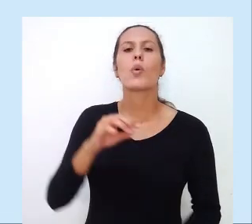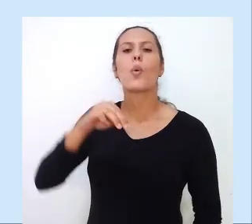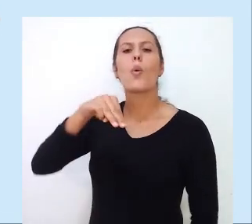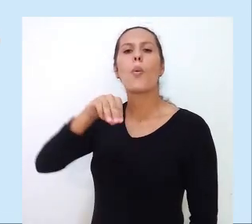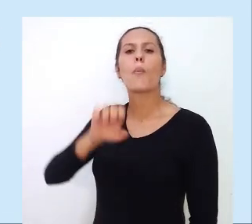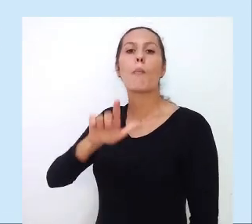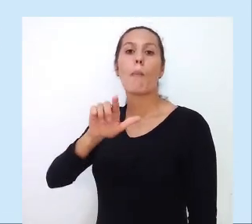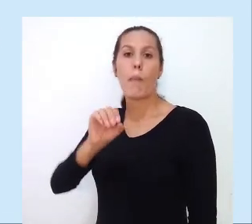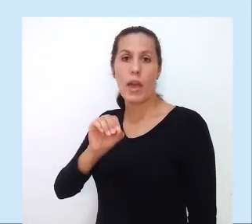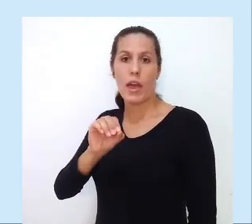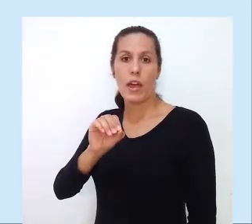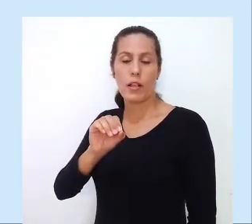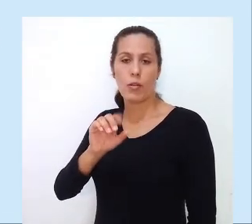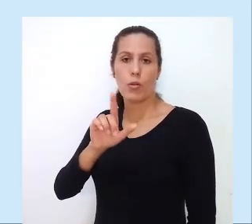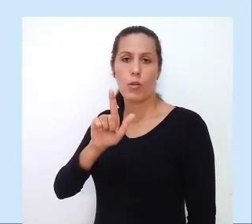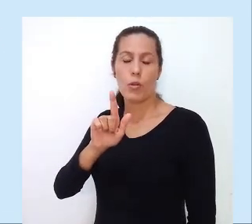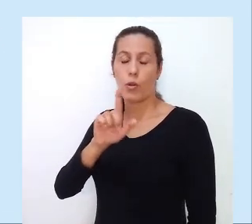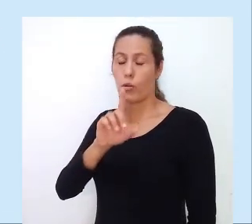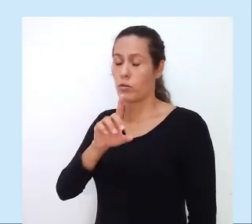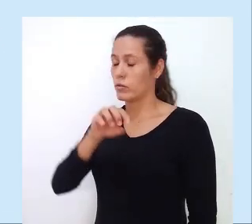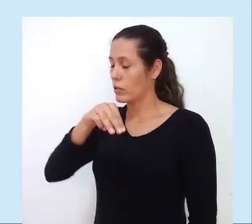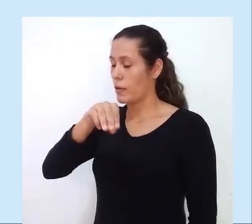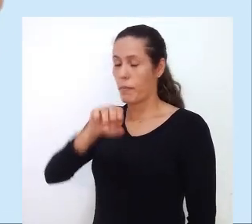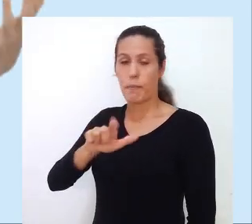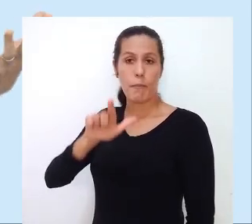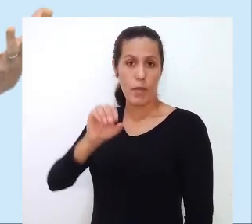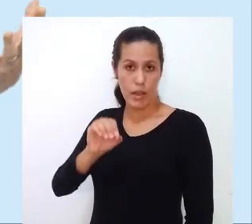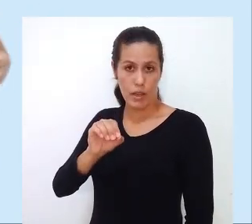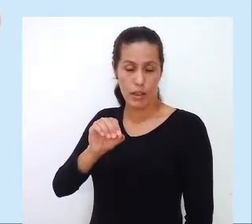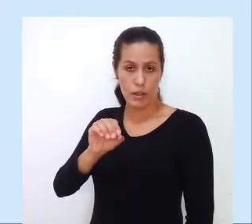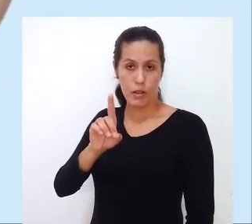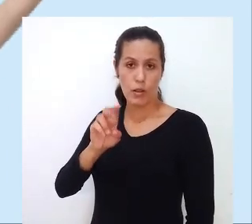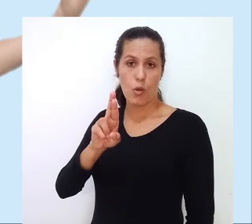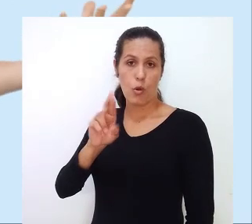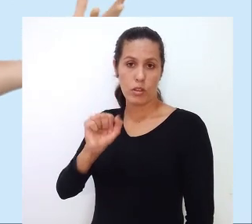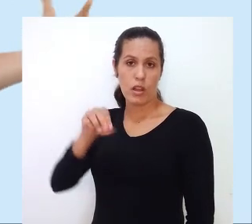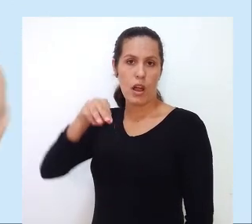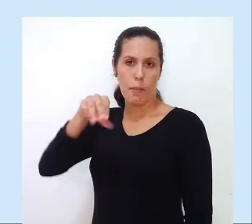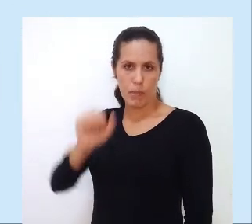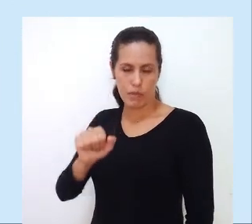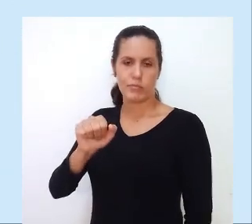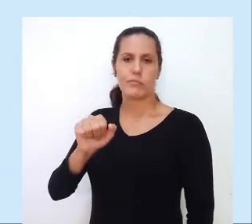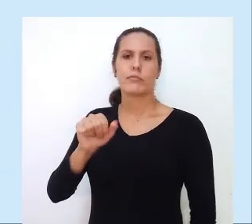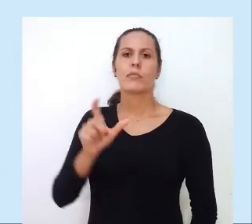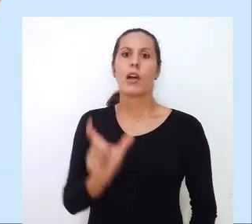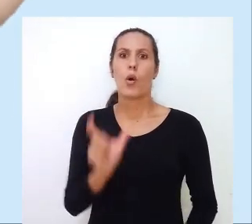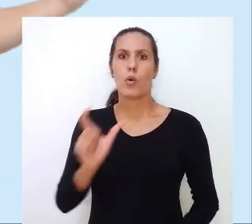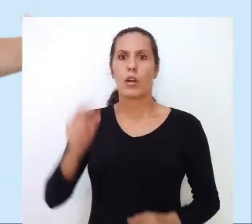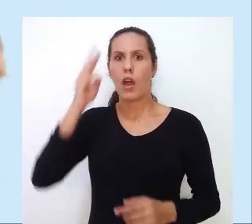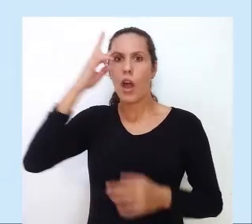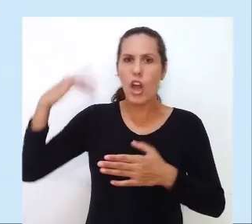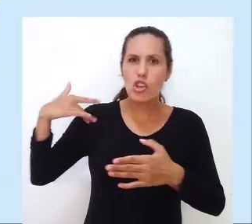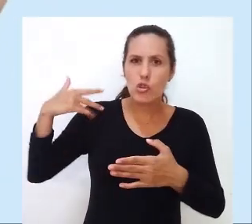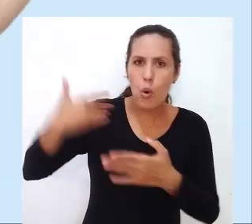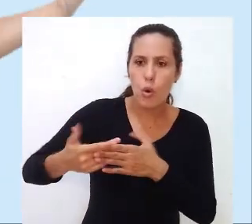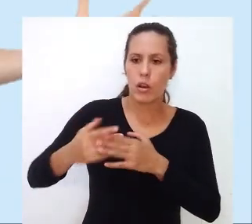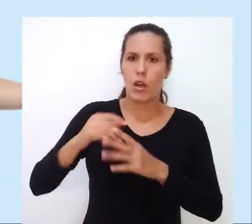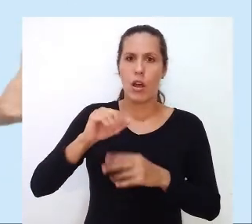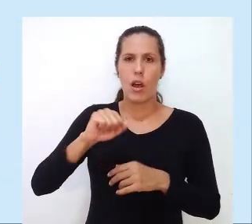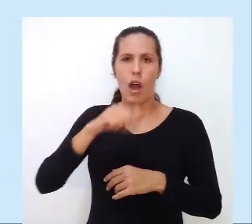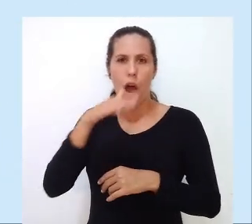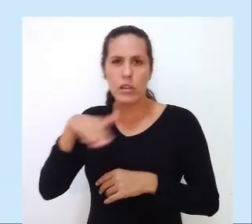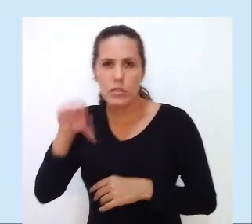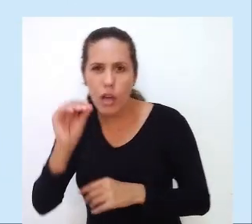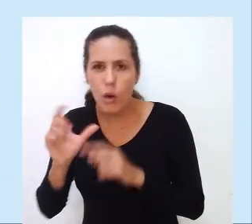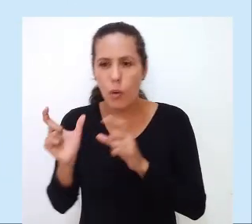O que é o melodrama? O drama, são as histórias do drama, todas aquelas histórias de ação, de